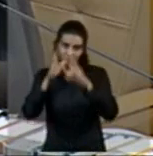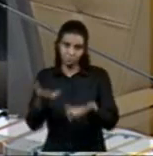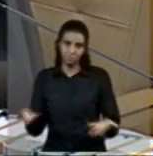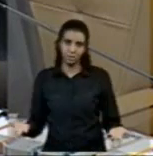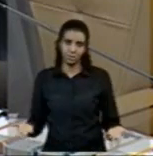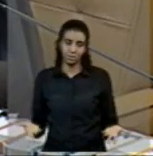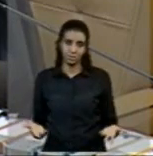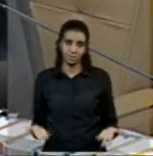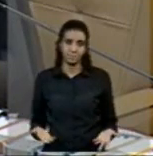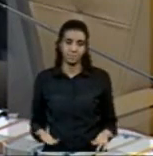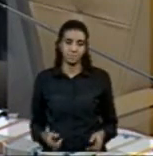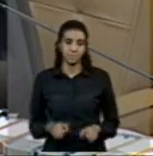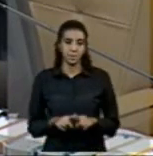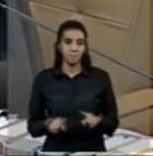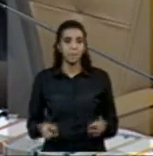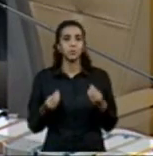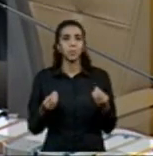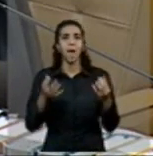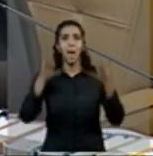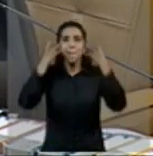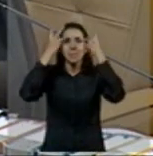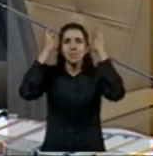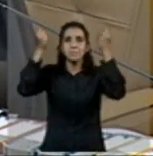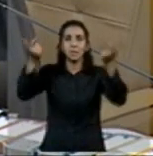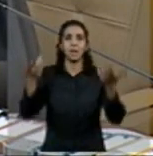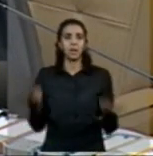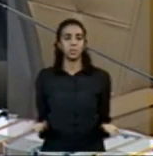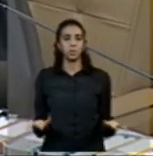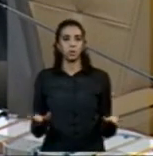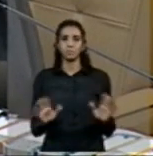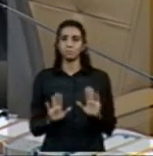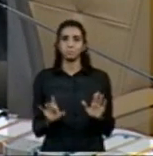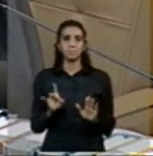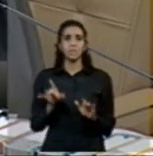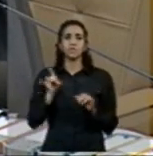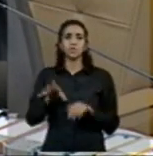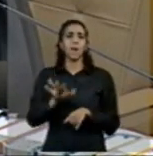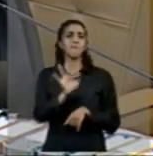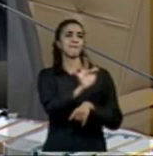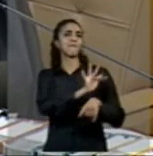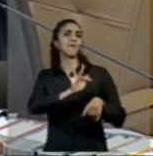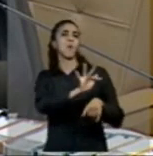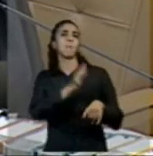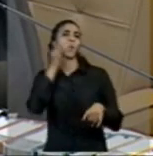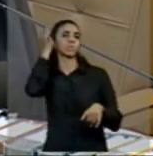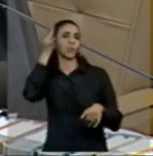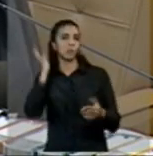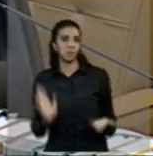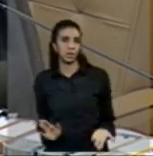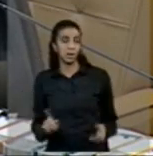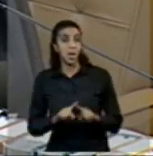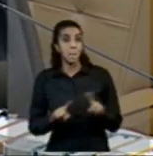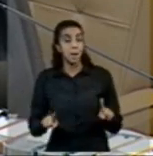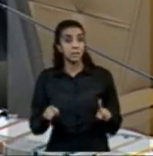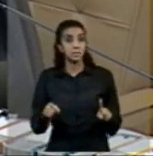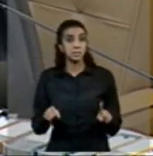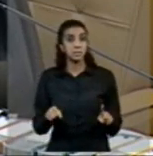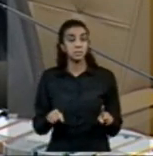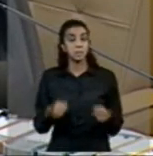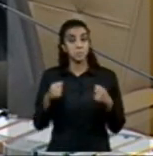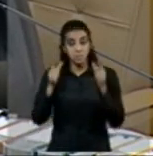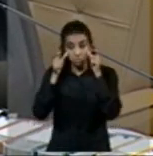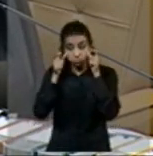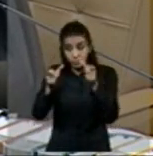se apegue a abstrações que só pertencem ao campo formal. É a realidade concreta que reclama um